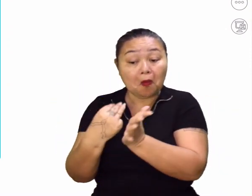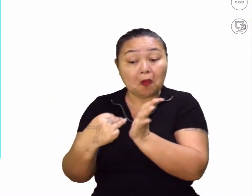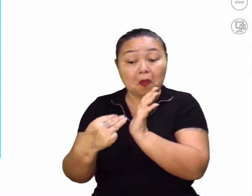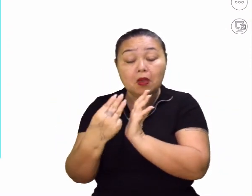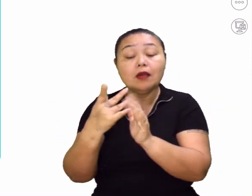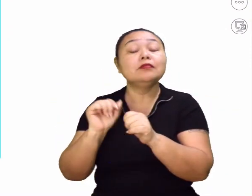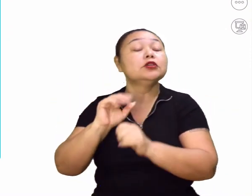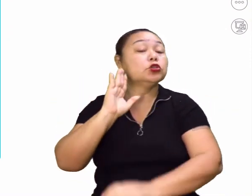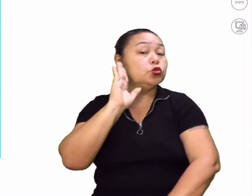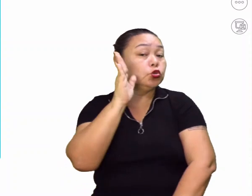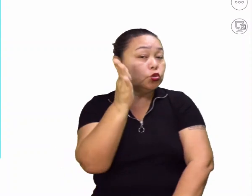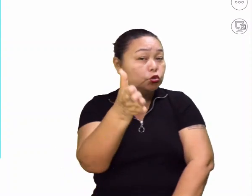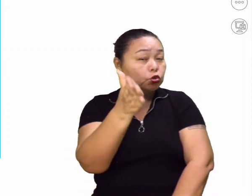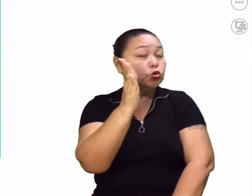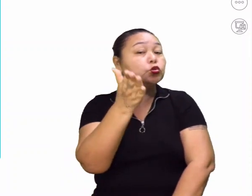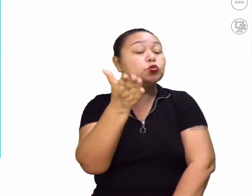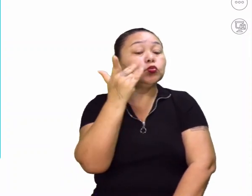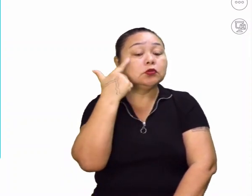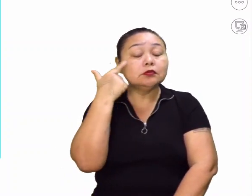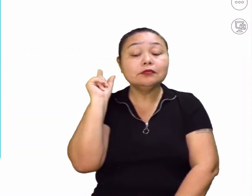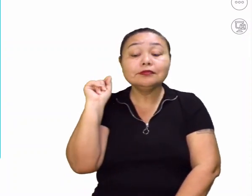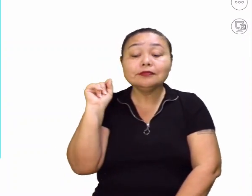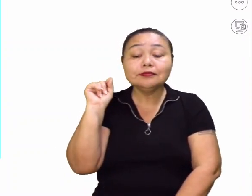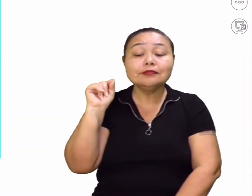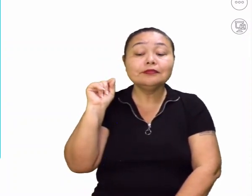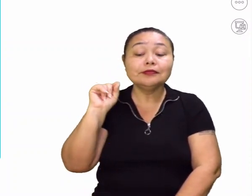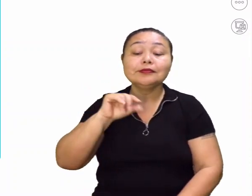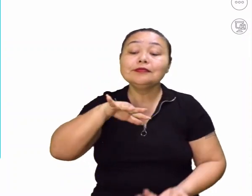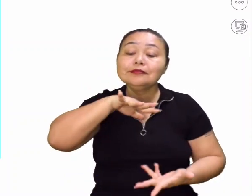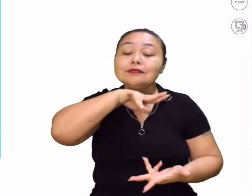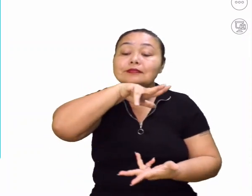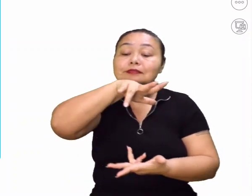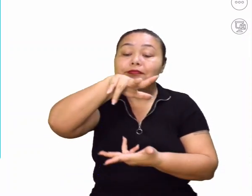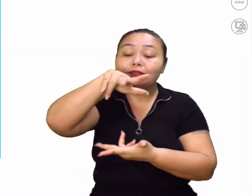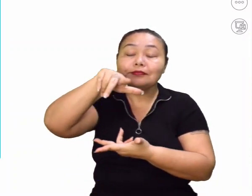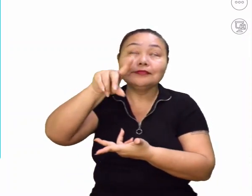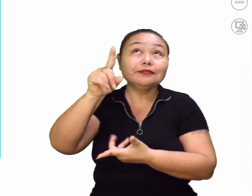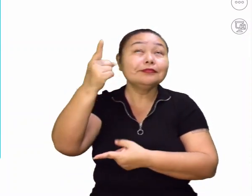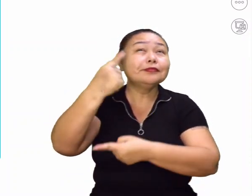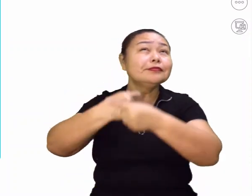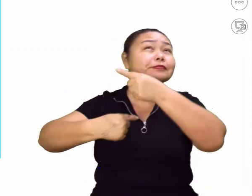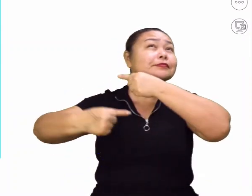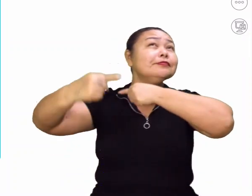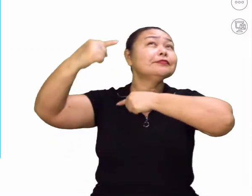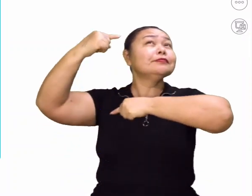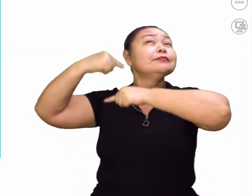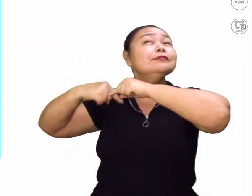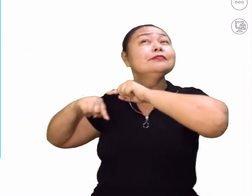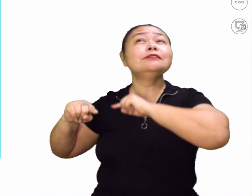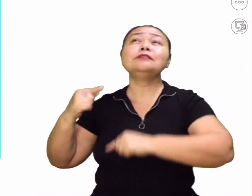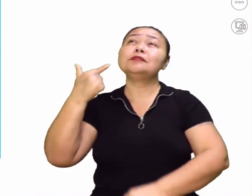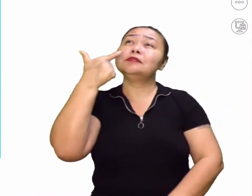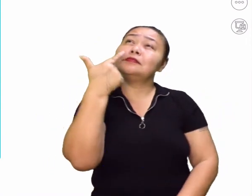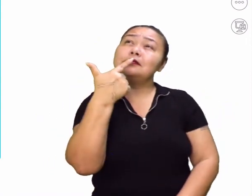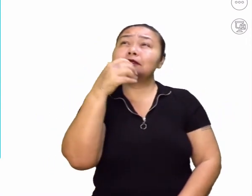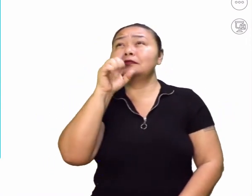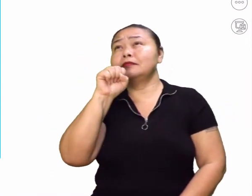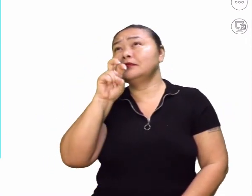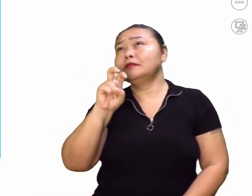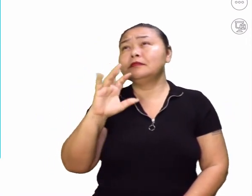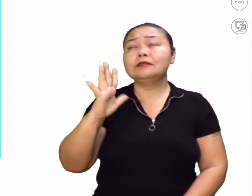uma representação do que era mundo lá no ano de 285,